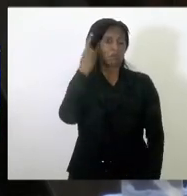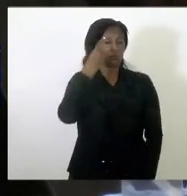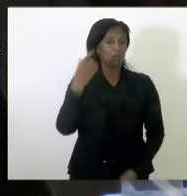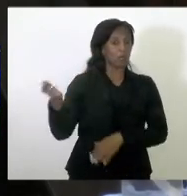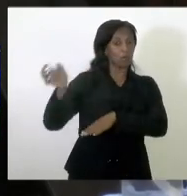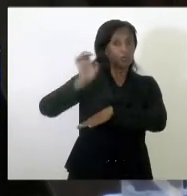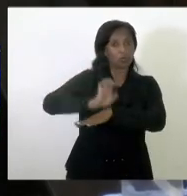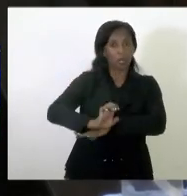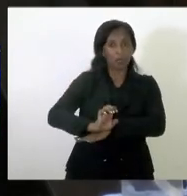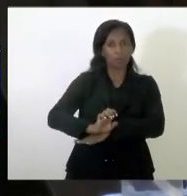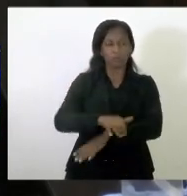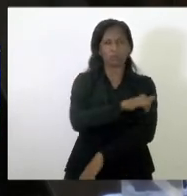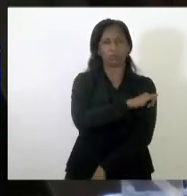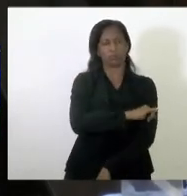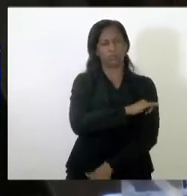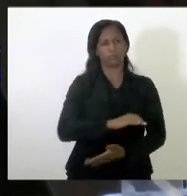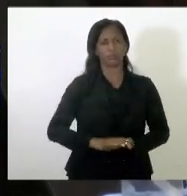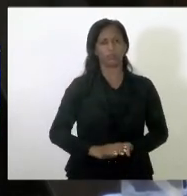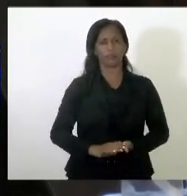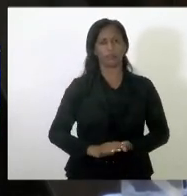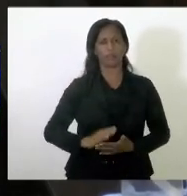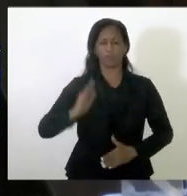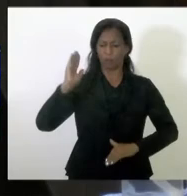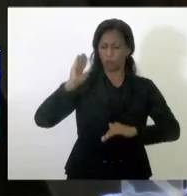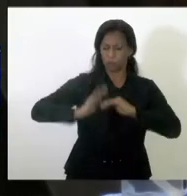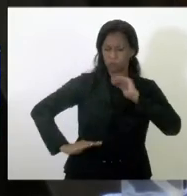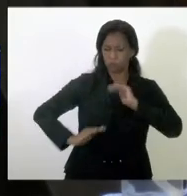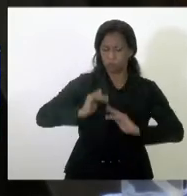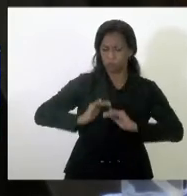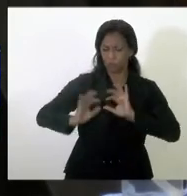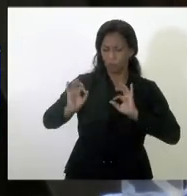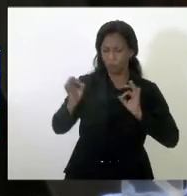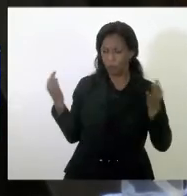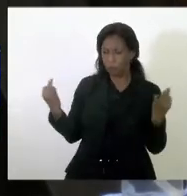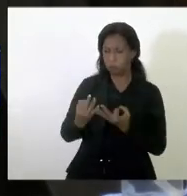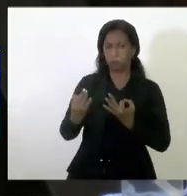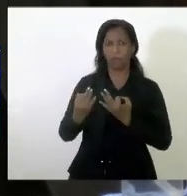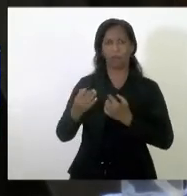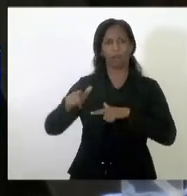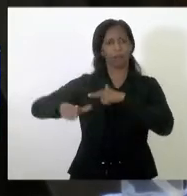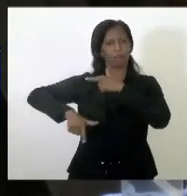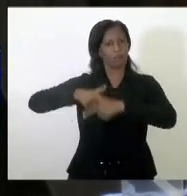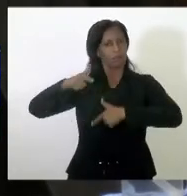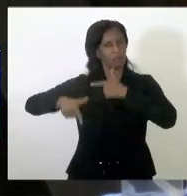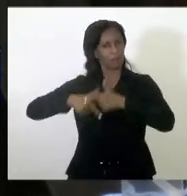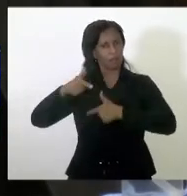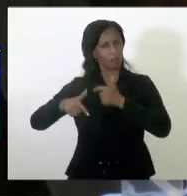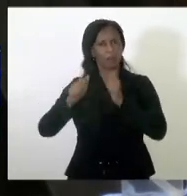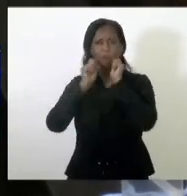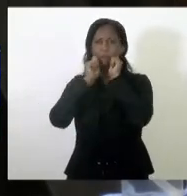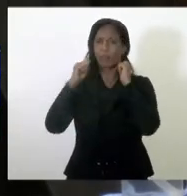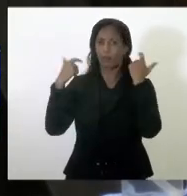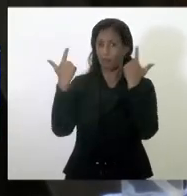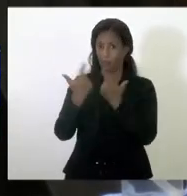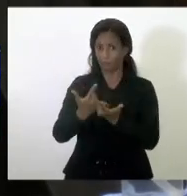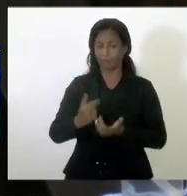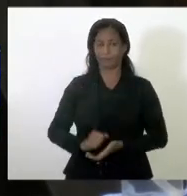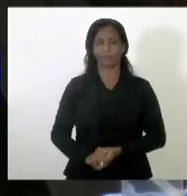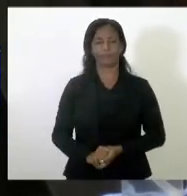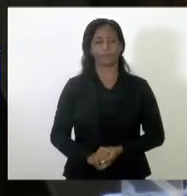Estado do Rio de Janeiro, pelo competente trabalho da assessoria fiscal da Assembleia Legislativa do Rio de Janeiro,